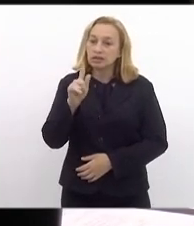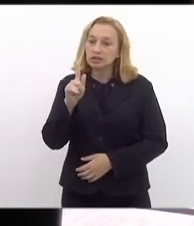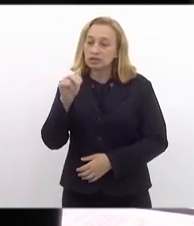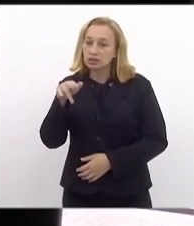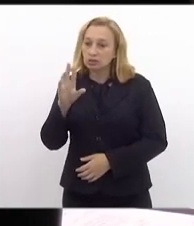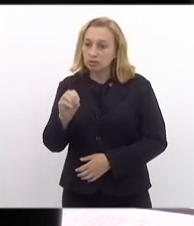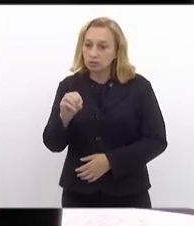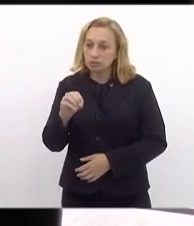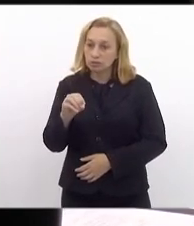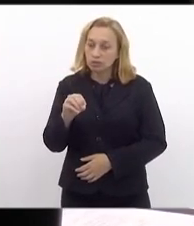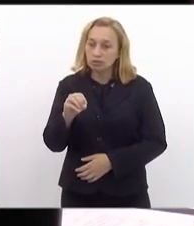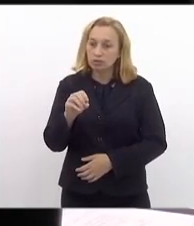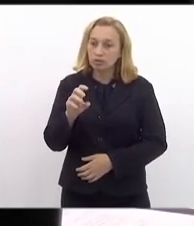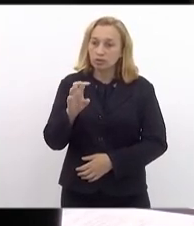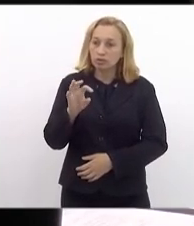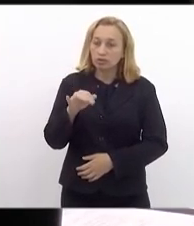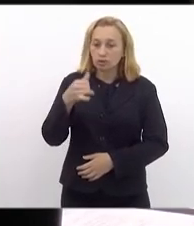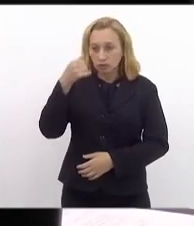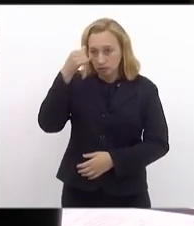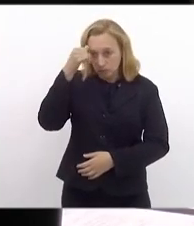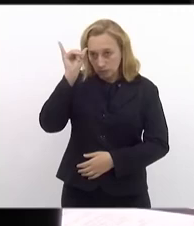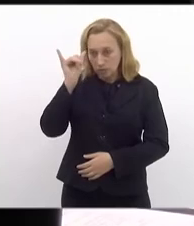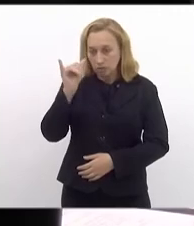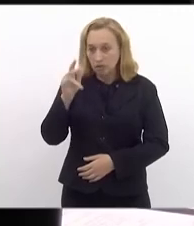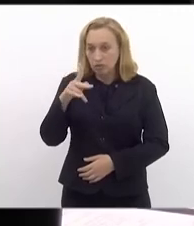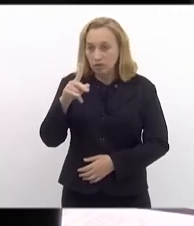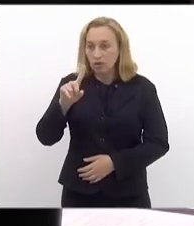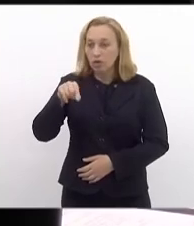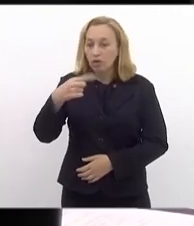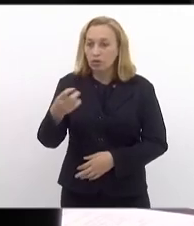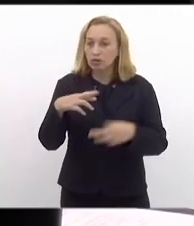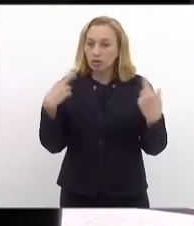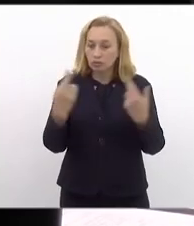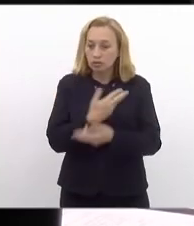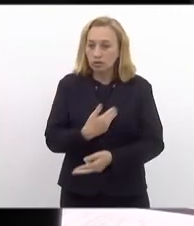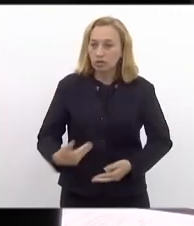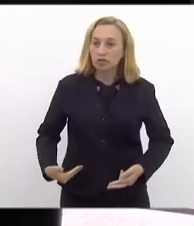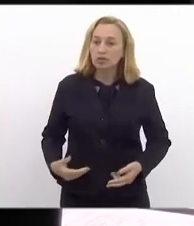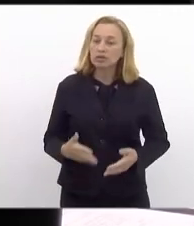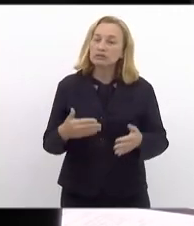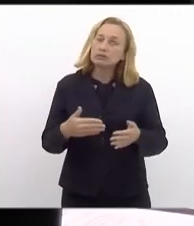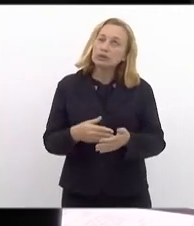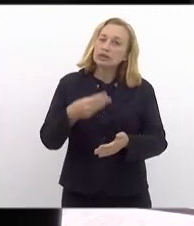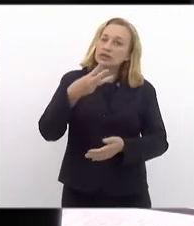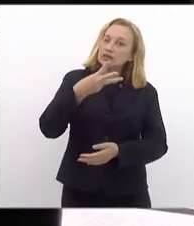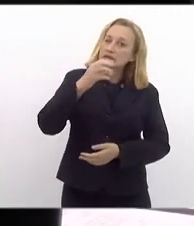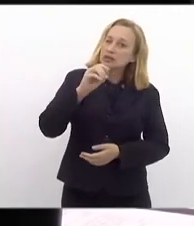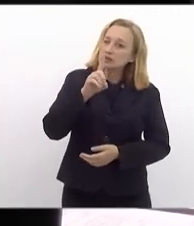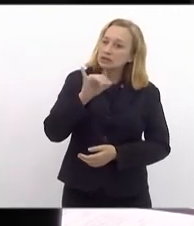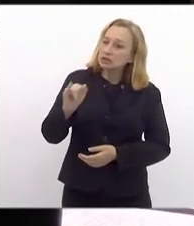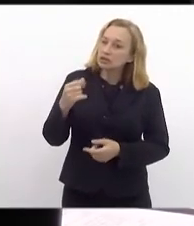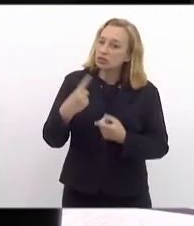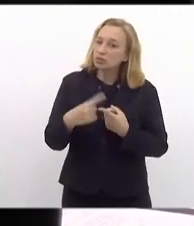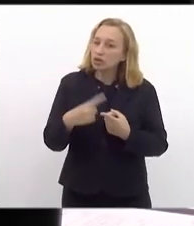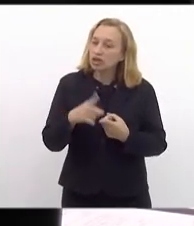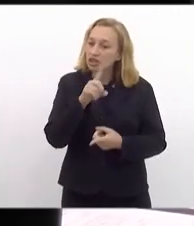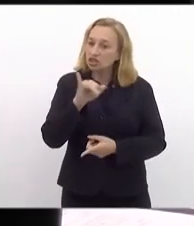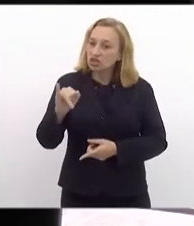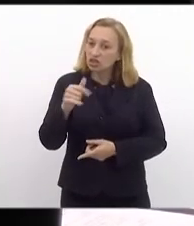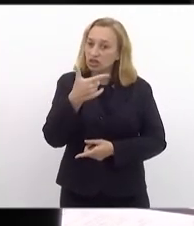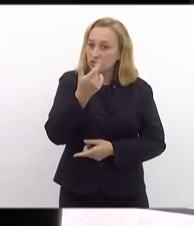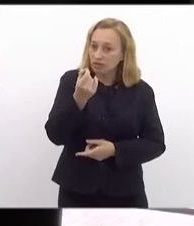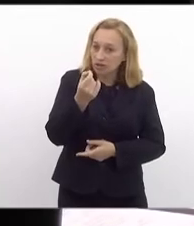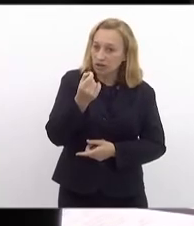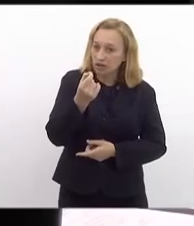faríamos uma outra audiência pública está daqui a 30 dias que no dia 20 o sol